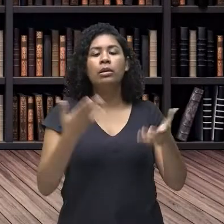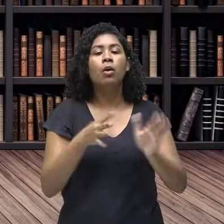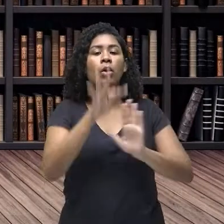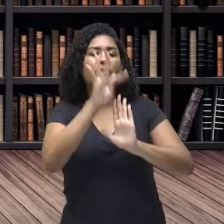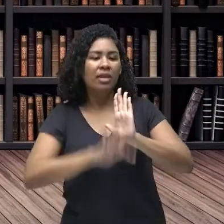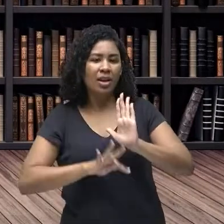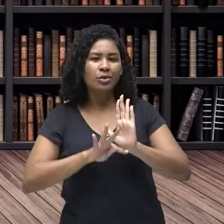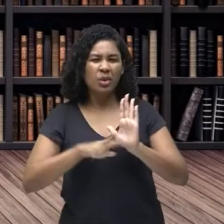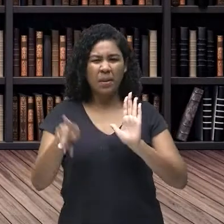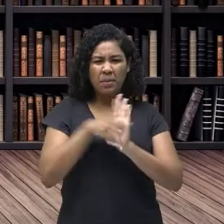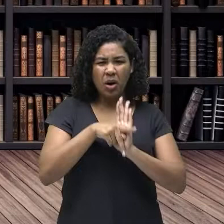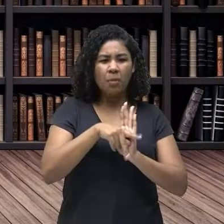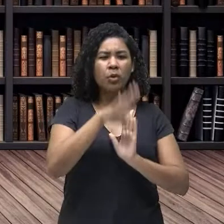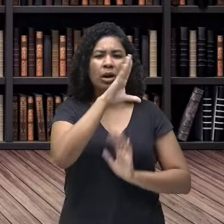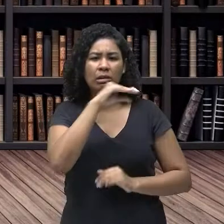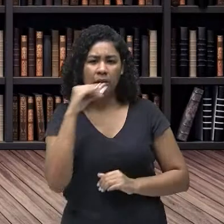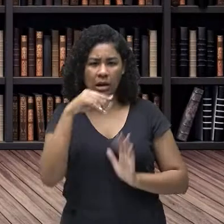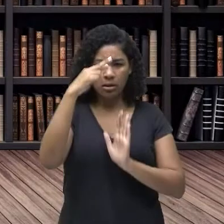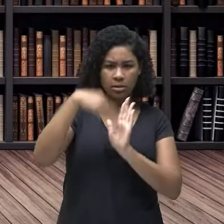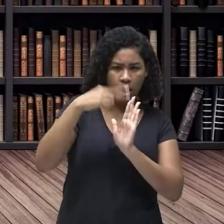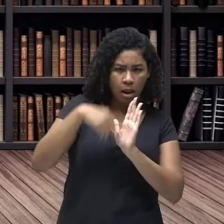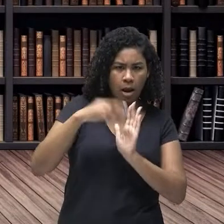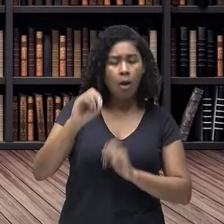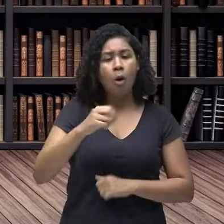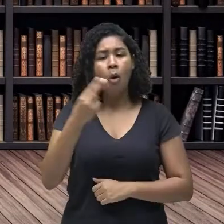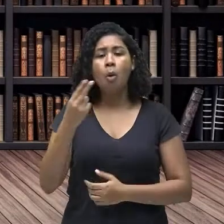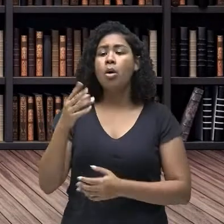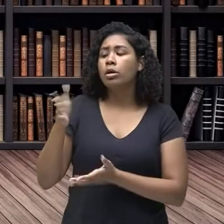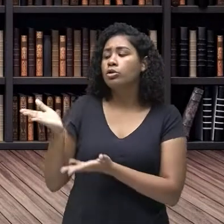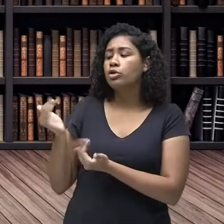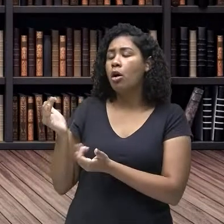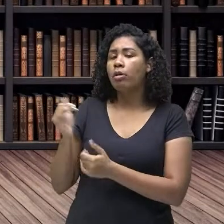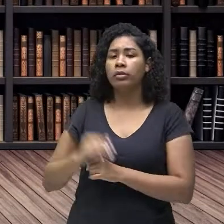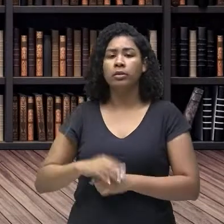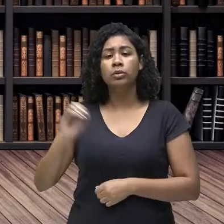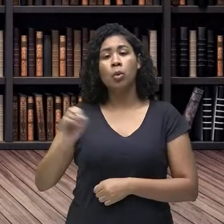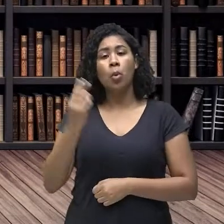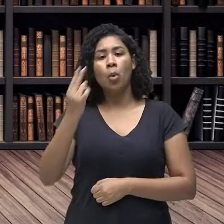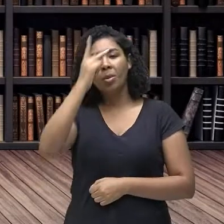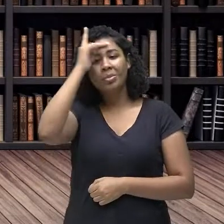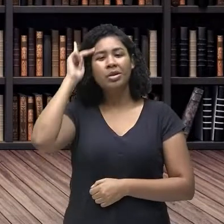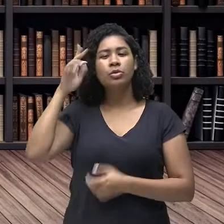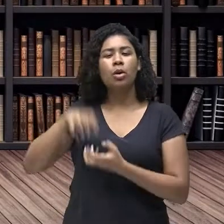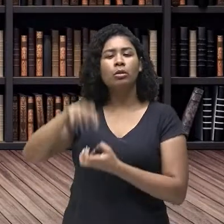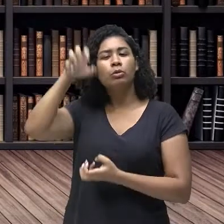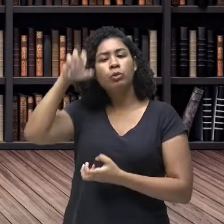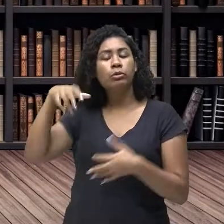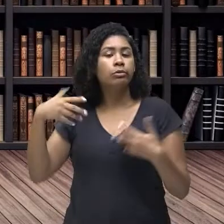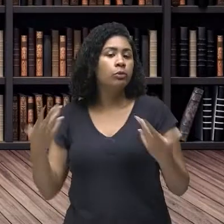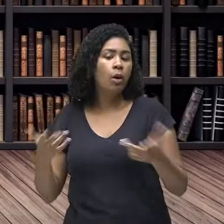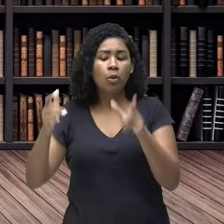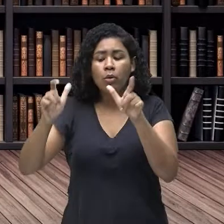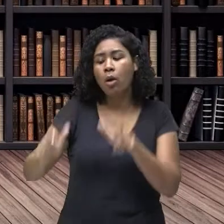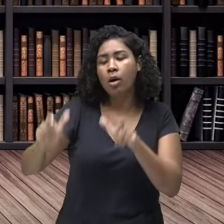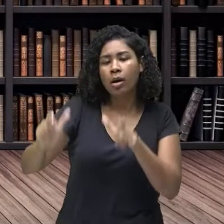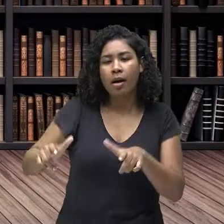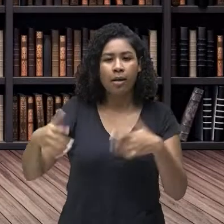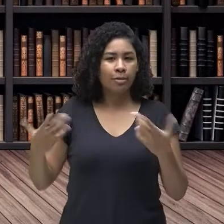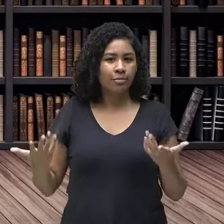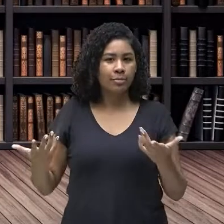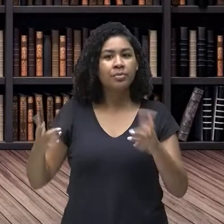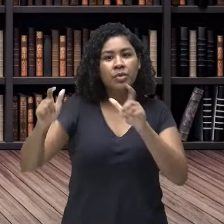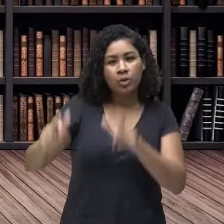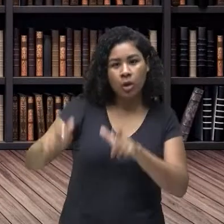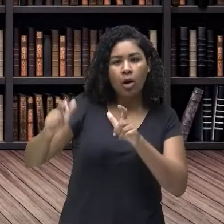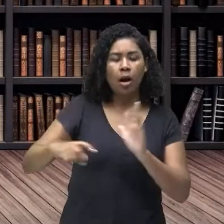Para criança, para jovem, para pessoas mais velhas, né? Qual é o ambiente, onde, né, que ele vai